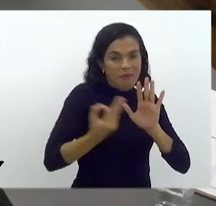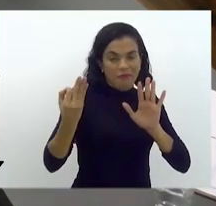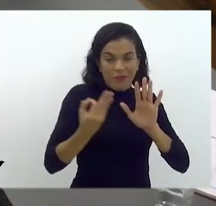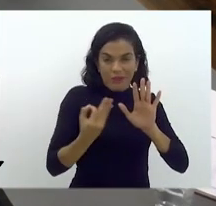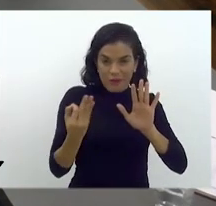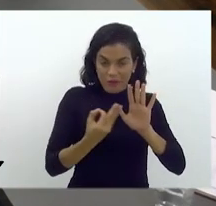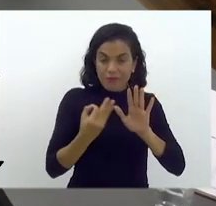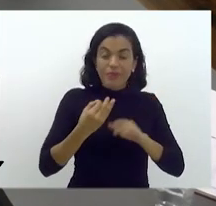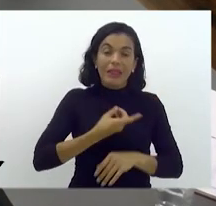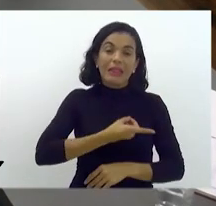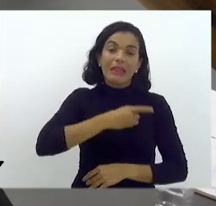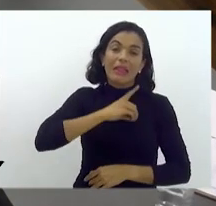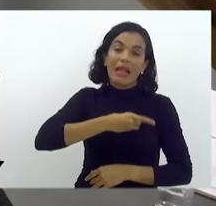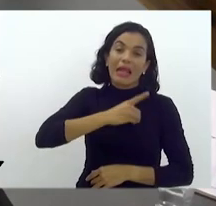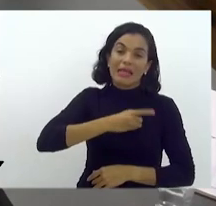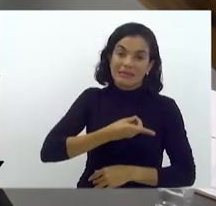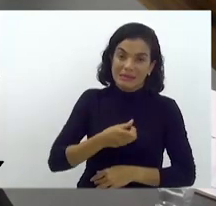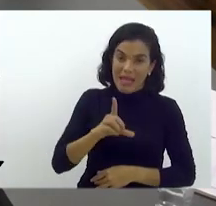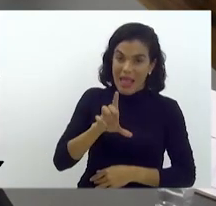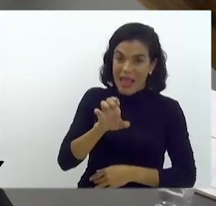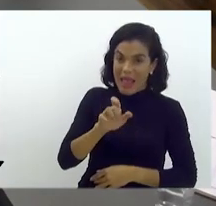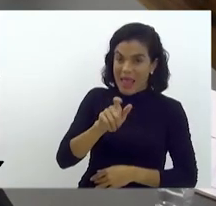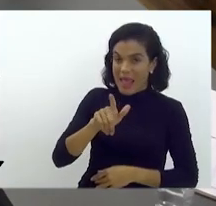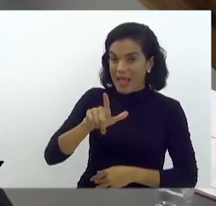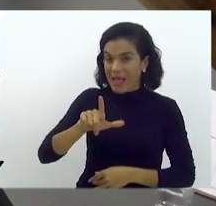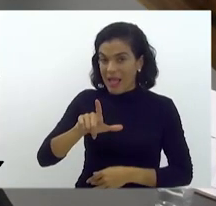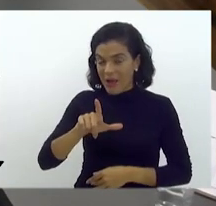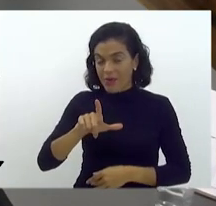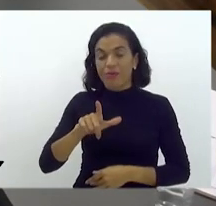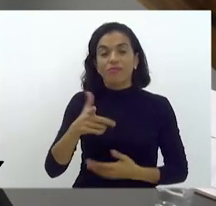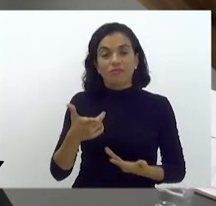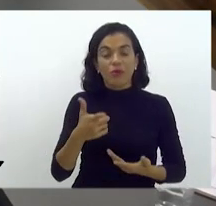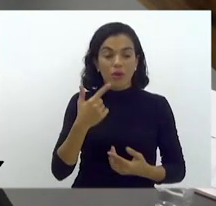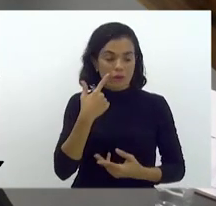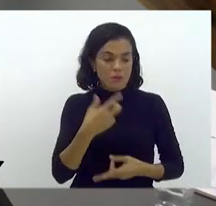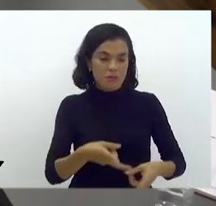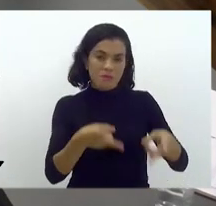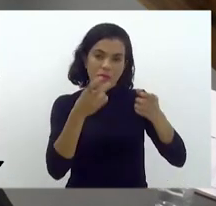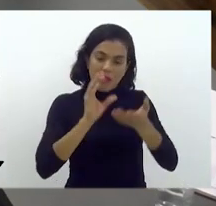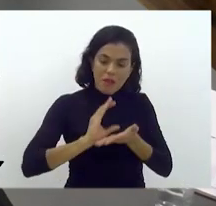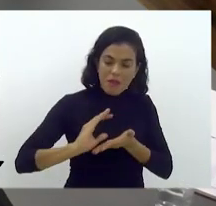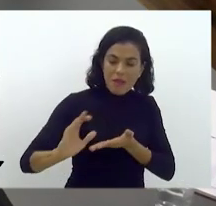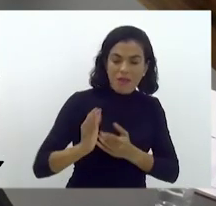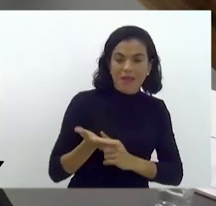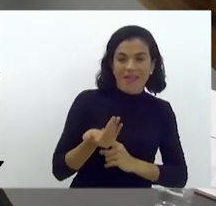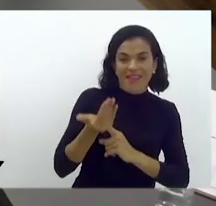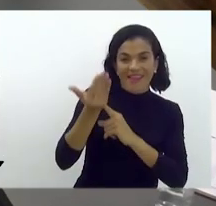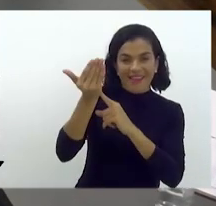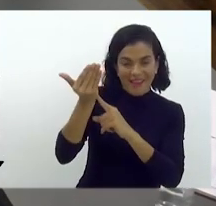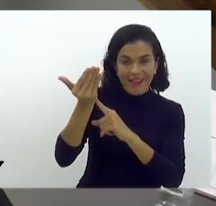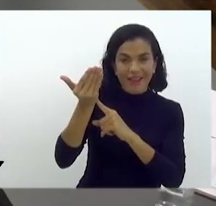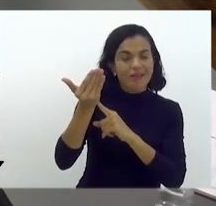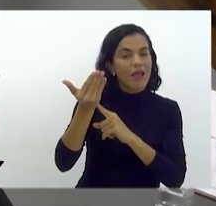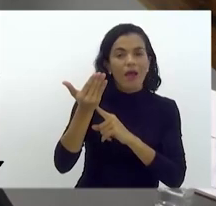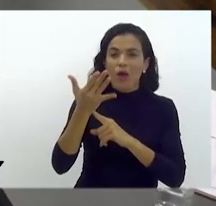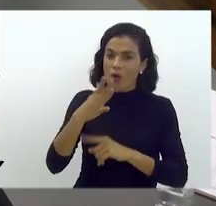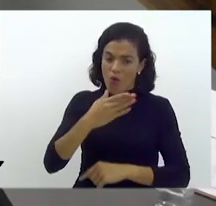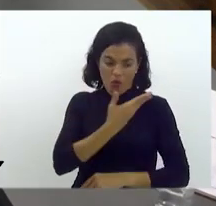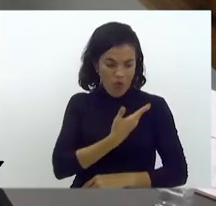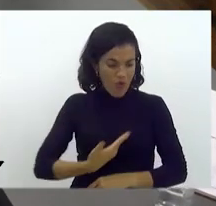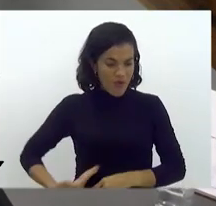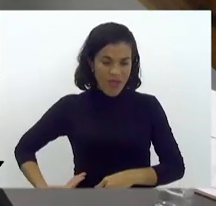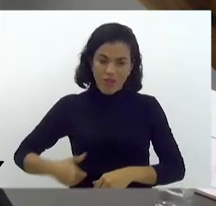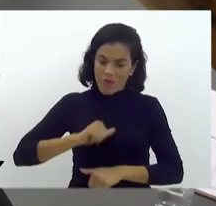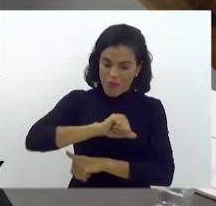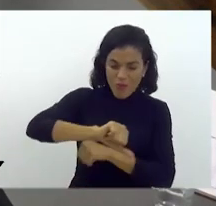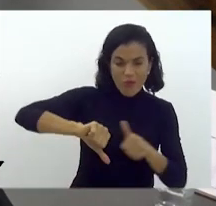projeto das delegacias legais quando a gente percebe o investimento na tecnologia você vê que entra governo sai